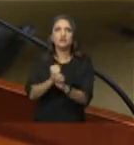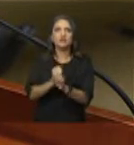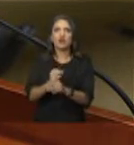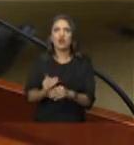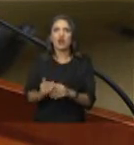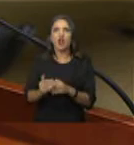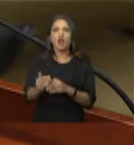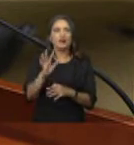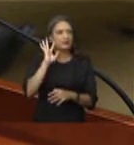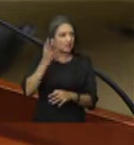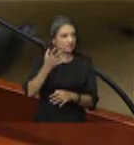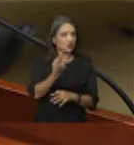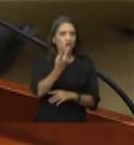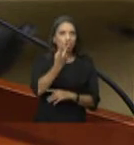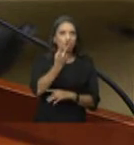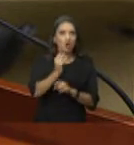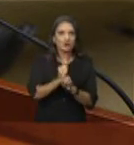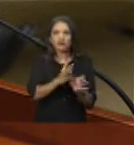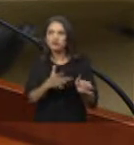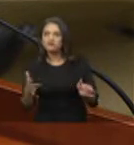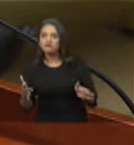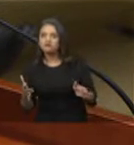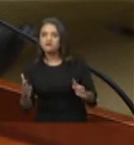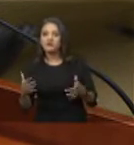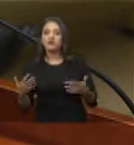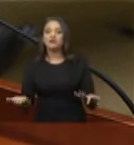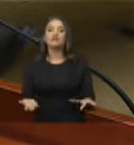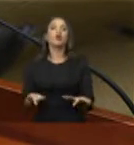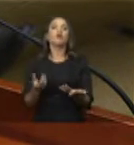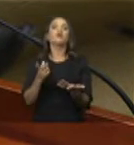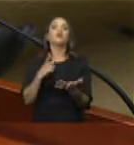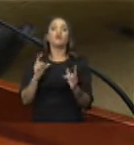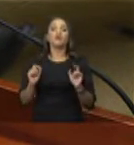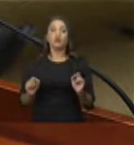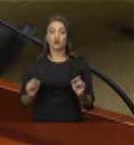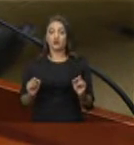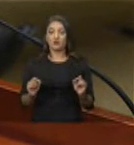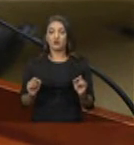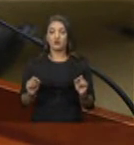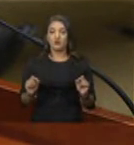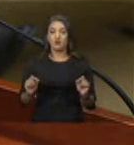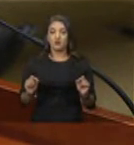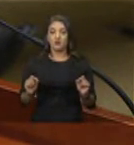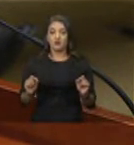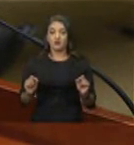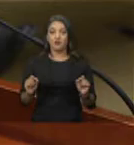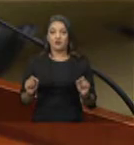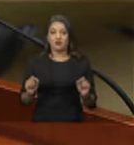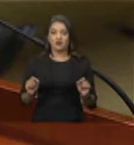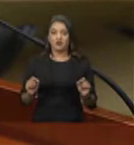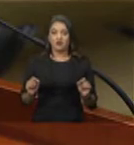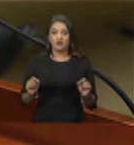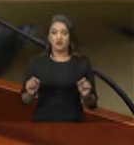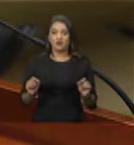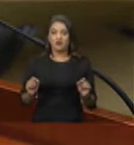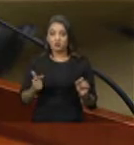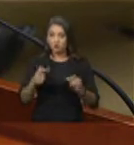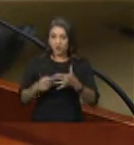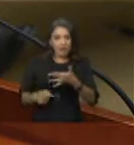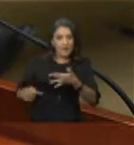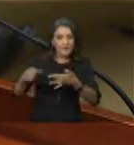de sua decisão em controle de subjetivo sem repercussão geral